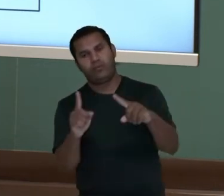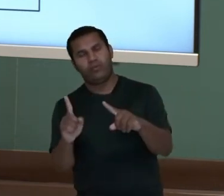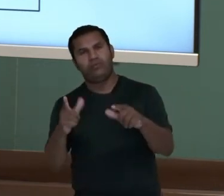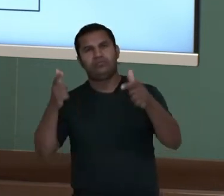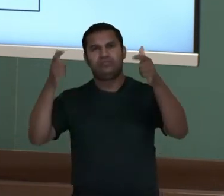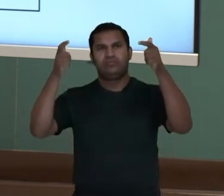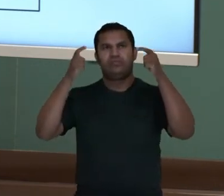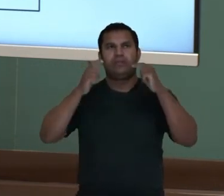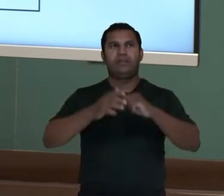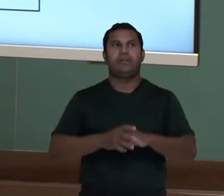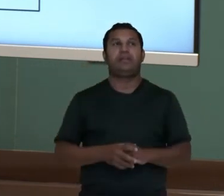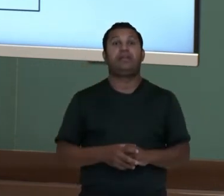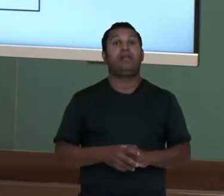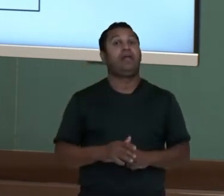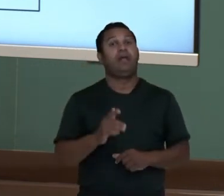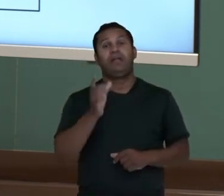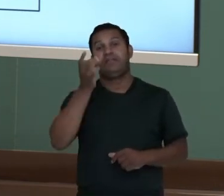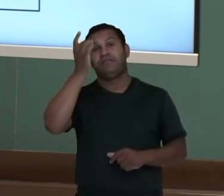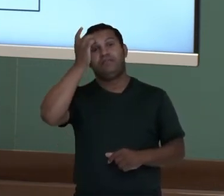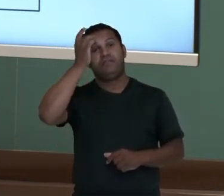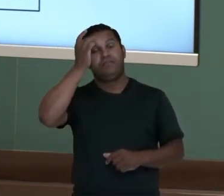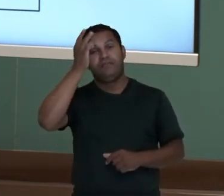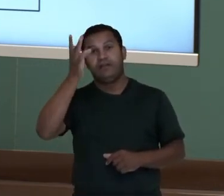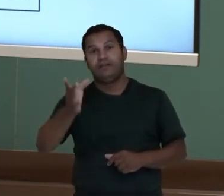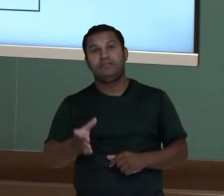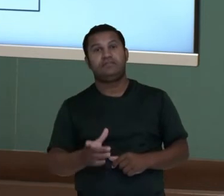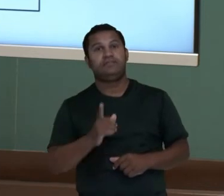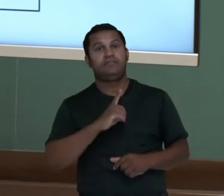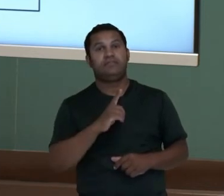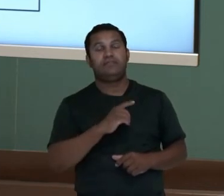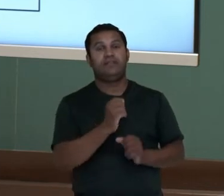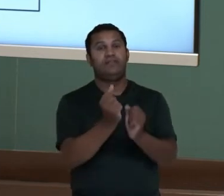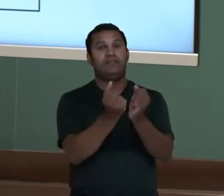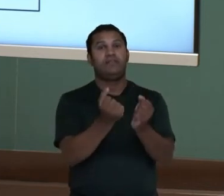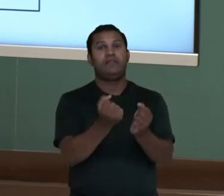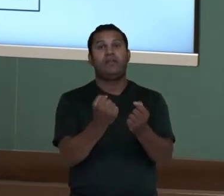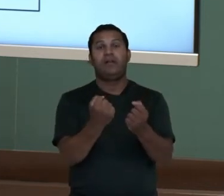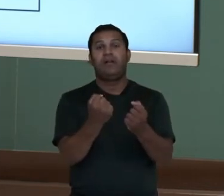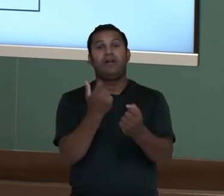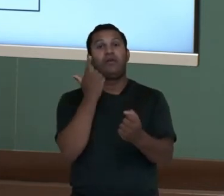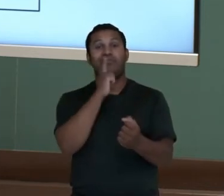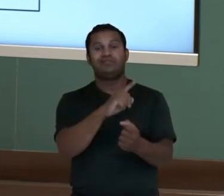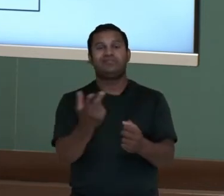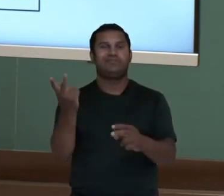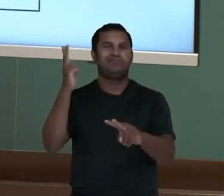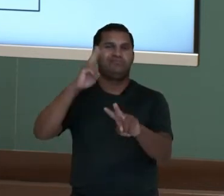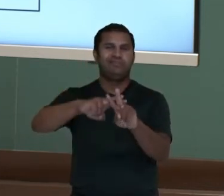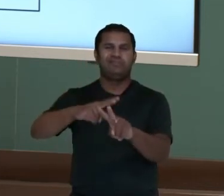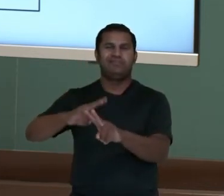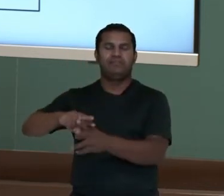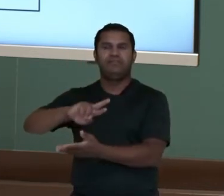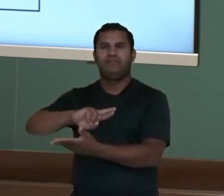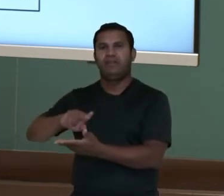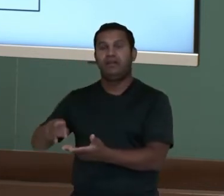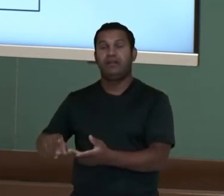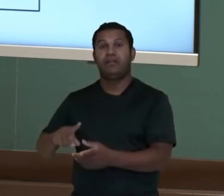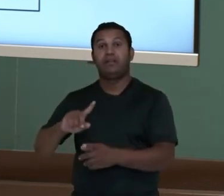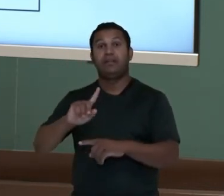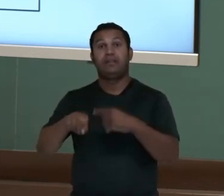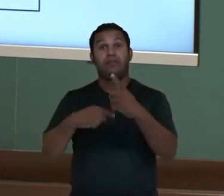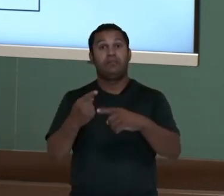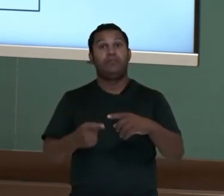asteca, conquistaram a cidade de Azteca, assassinaram o imperador Montezuma e passam a partir de então